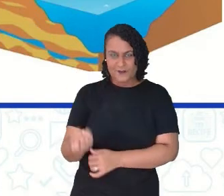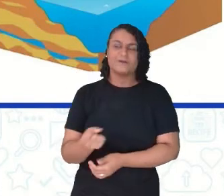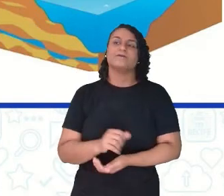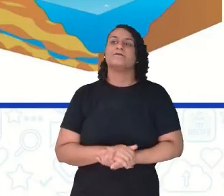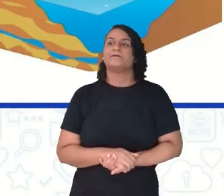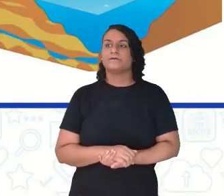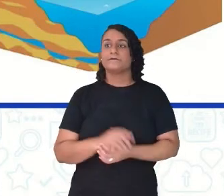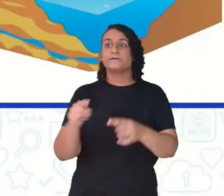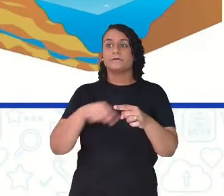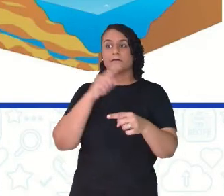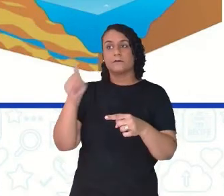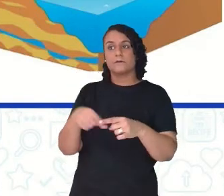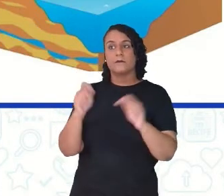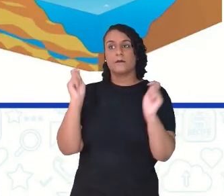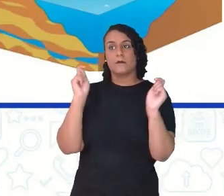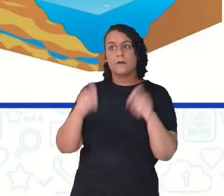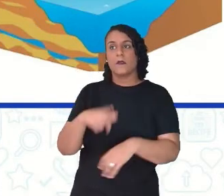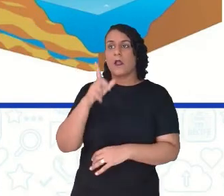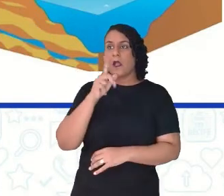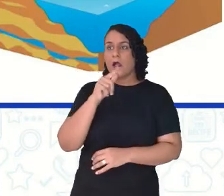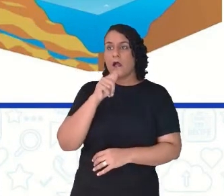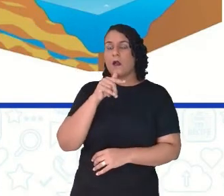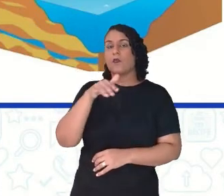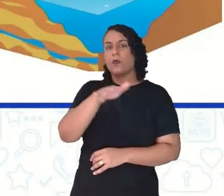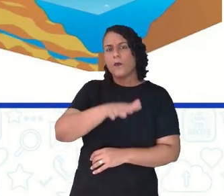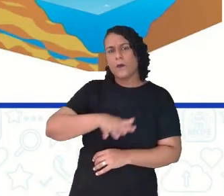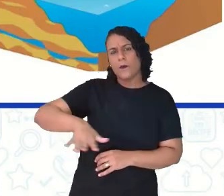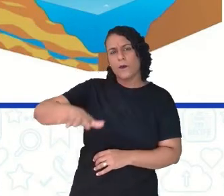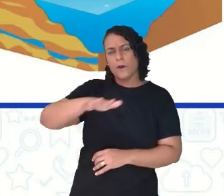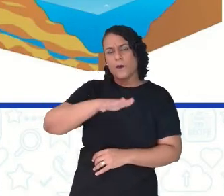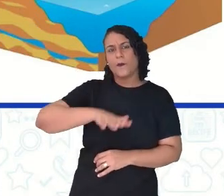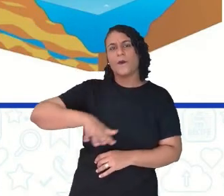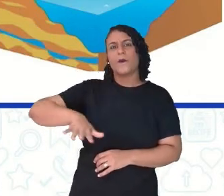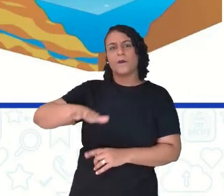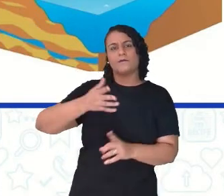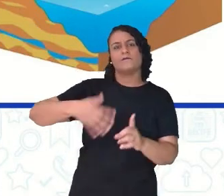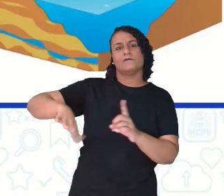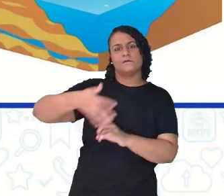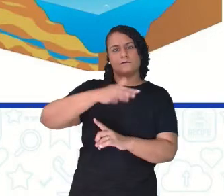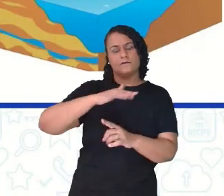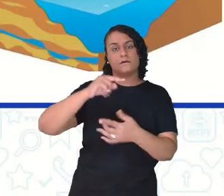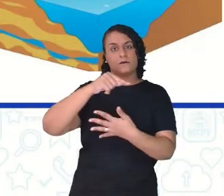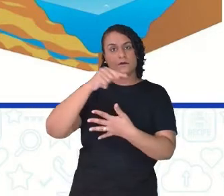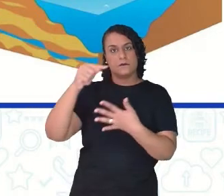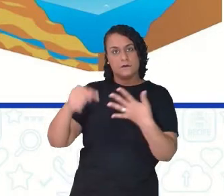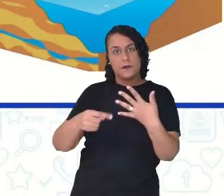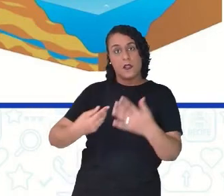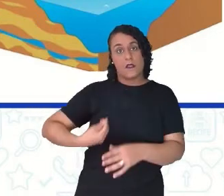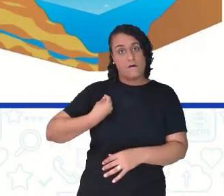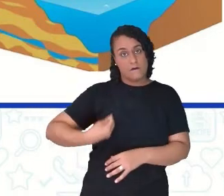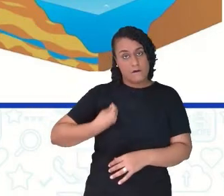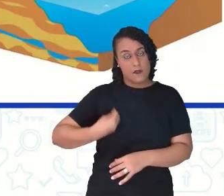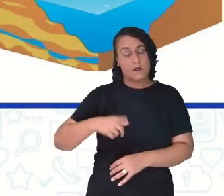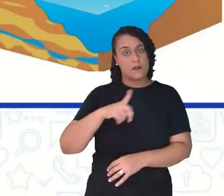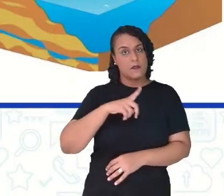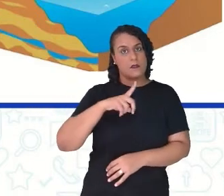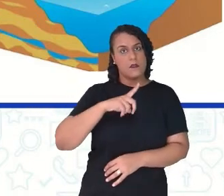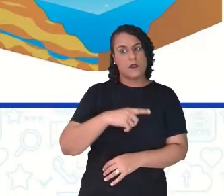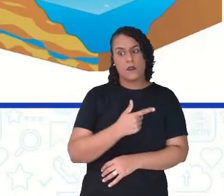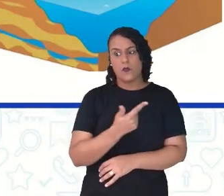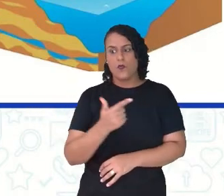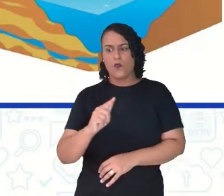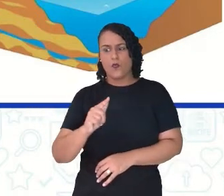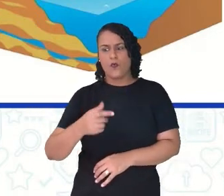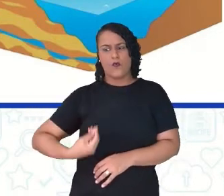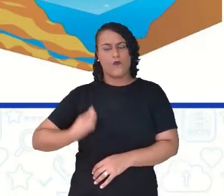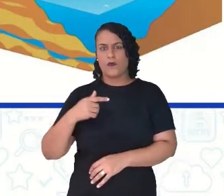O ciclo da água permite que a água circule no meio ambiente. Fatores bióticos e abióticos. Os fatores bióticos